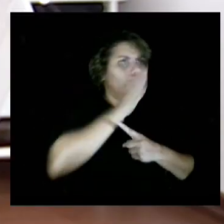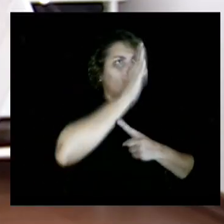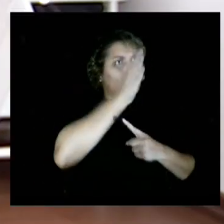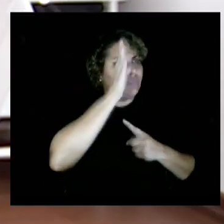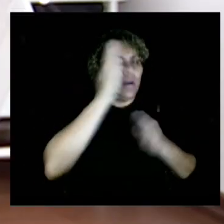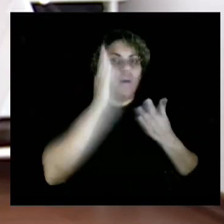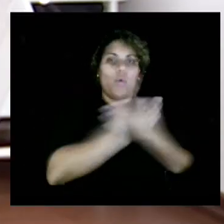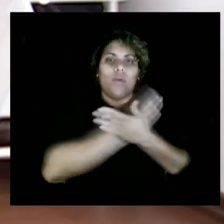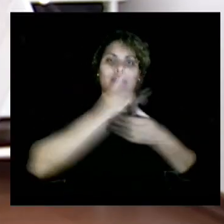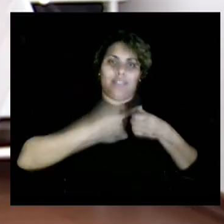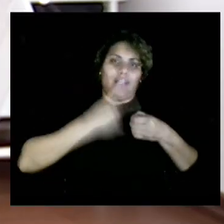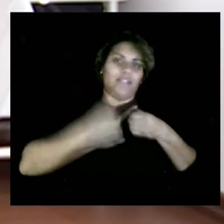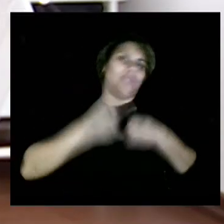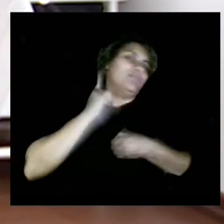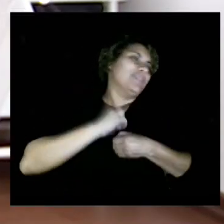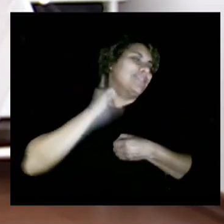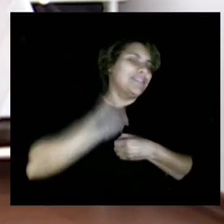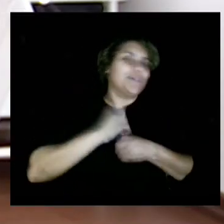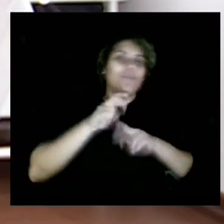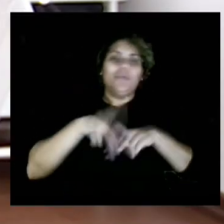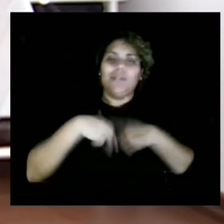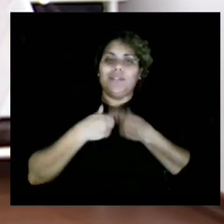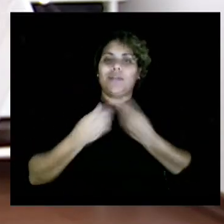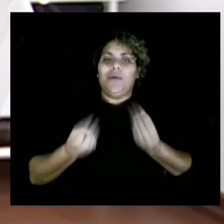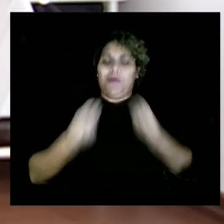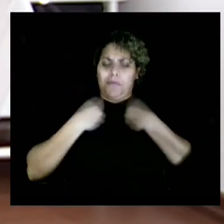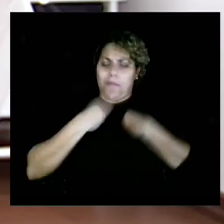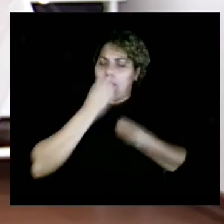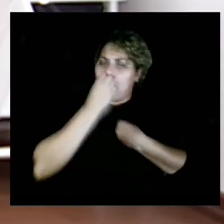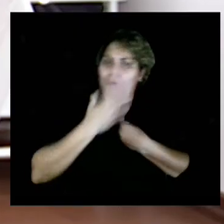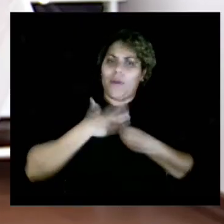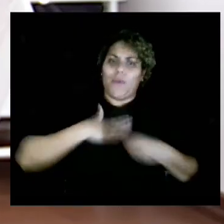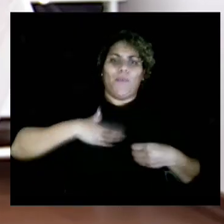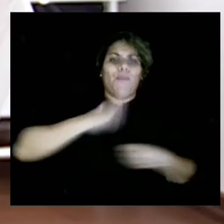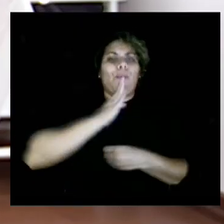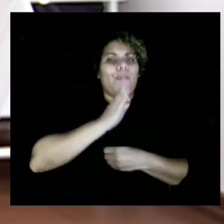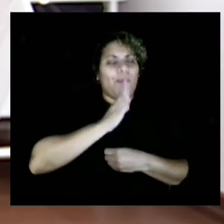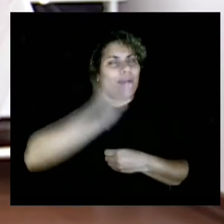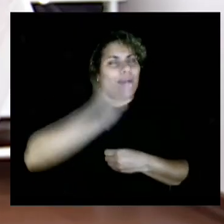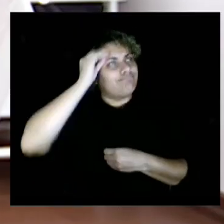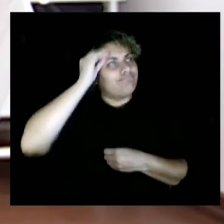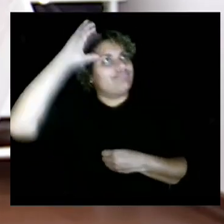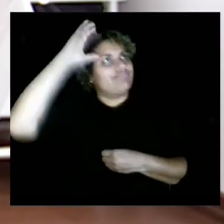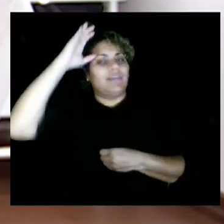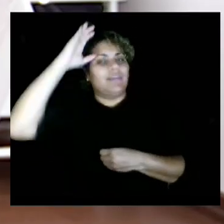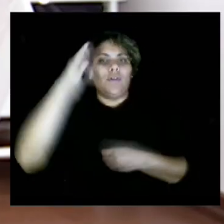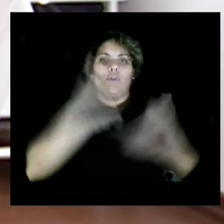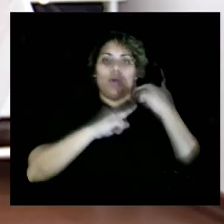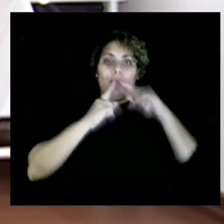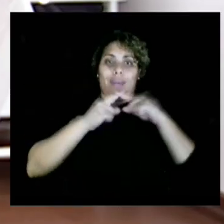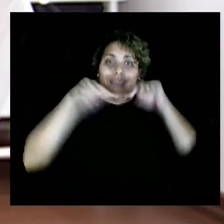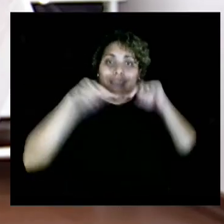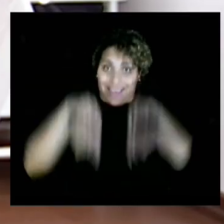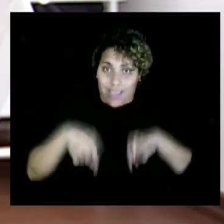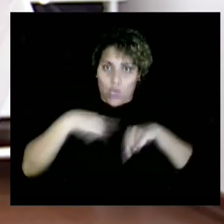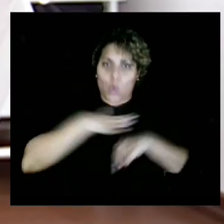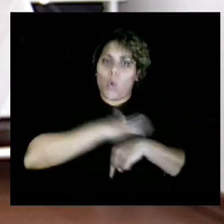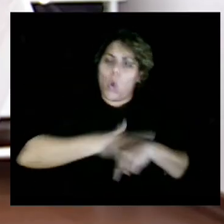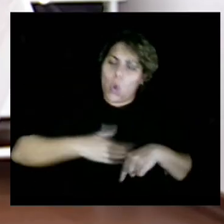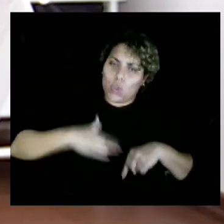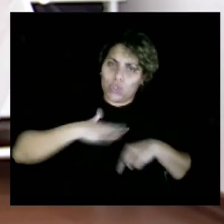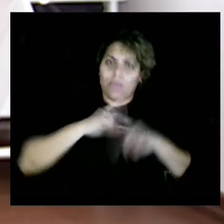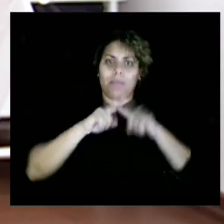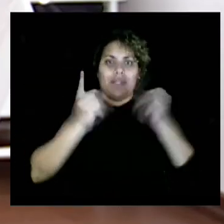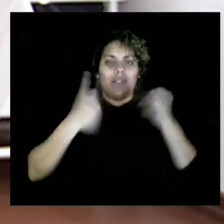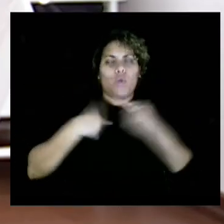Minas. Então foi muito bom para o meu conhecimento, para o meu crescimento. Sim. Porque aqui eu gosto, mas eu estudo muito,